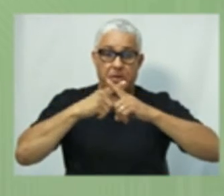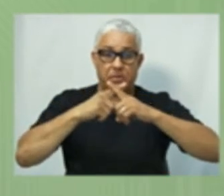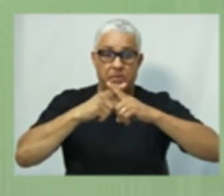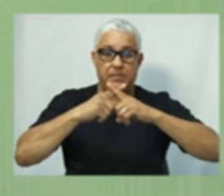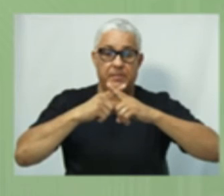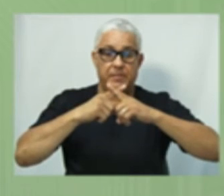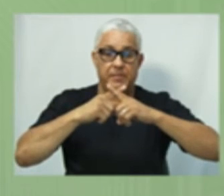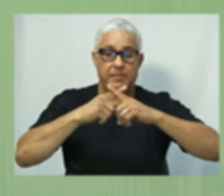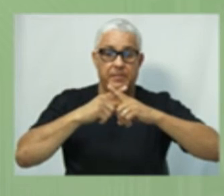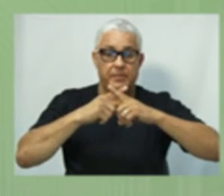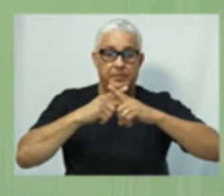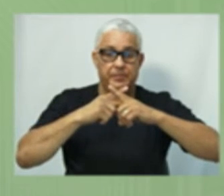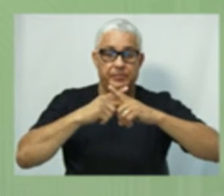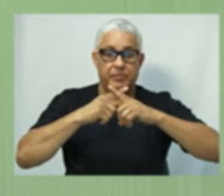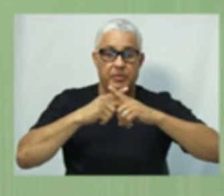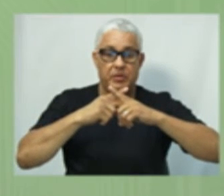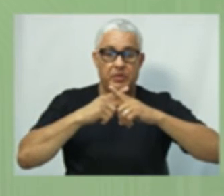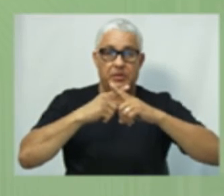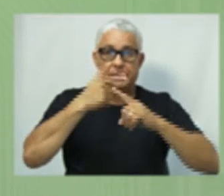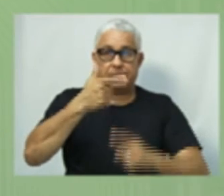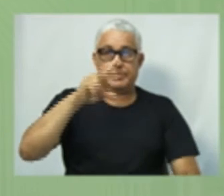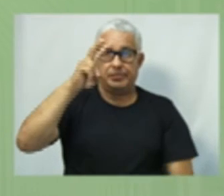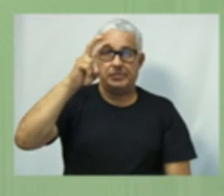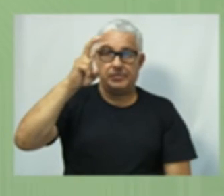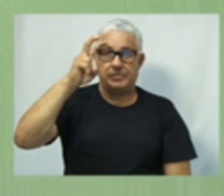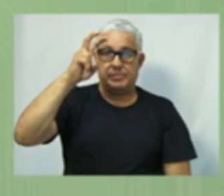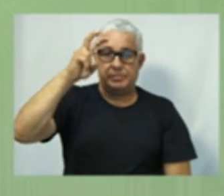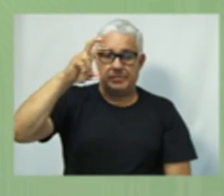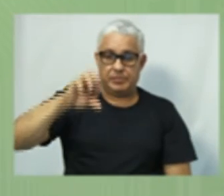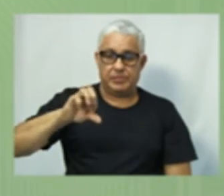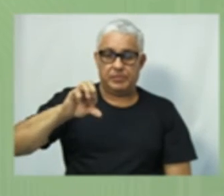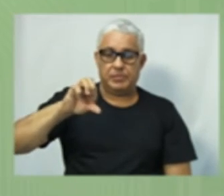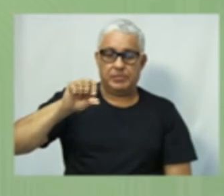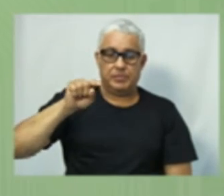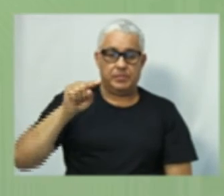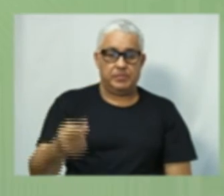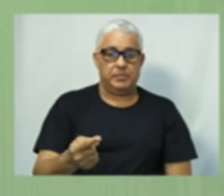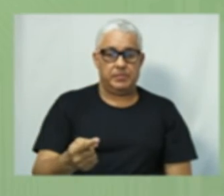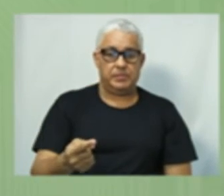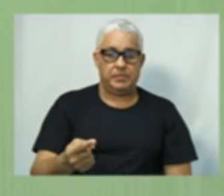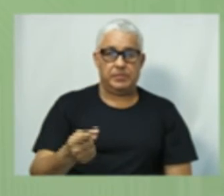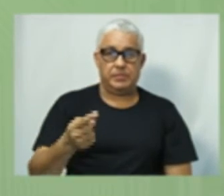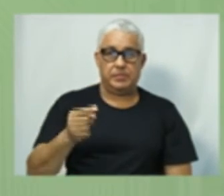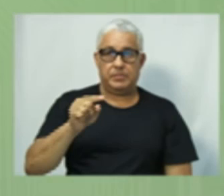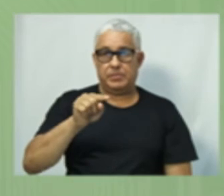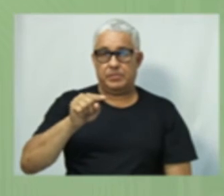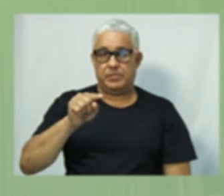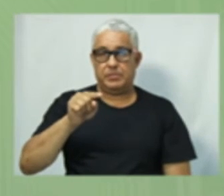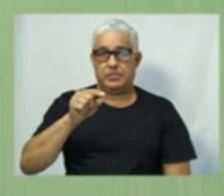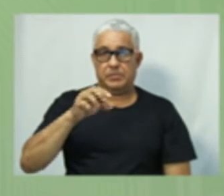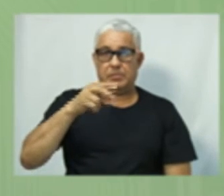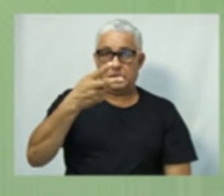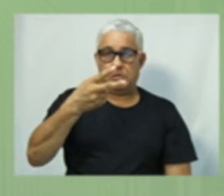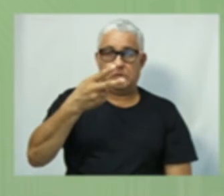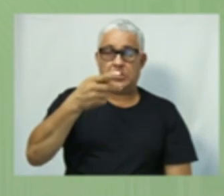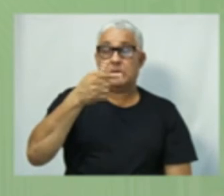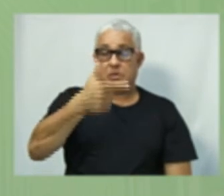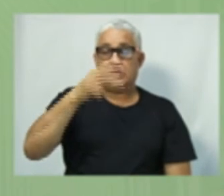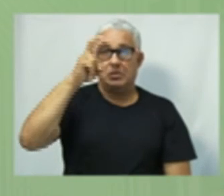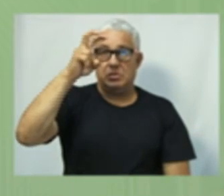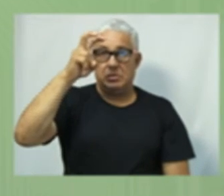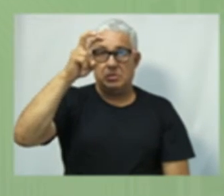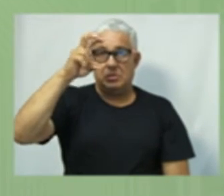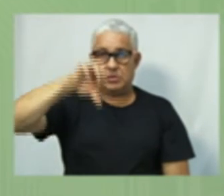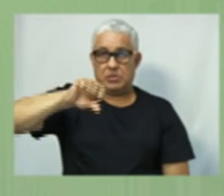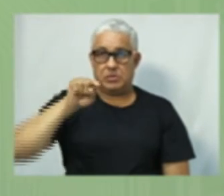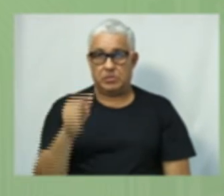certo, eu não sei, mas vamos explicar por aqui. Jogamos o valor aqui, jogamos quem? A alíquota de 1,2. Não se preocupe que o